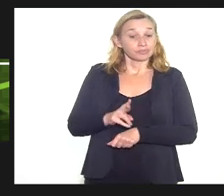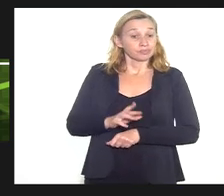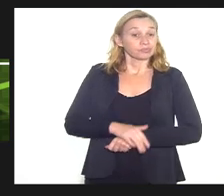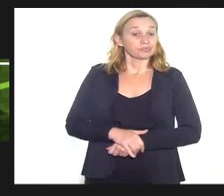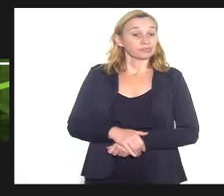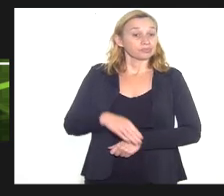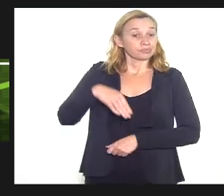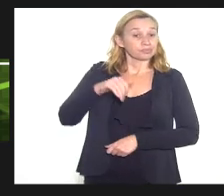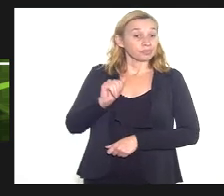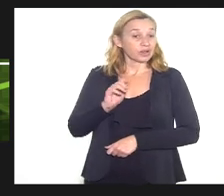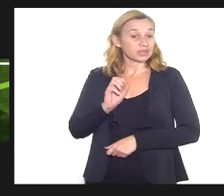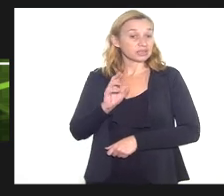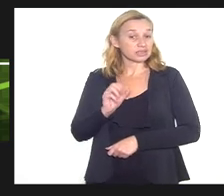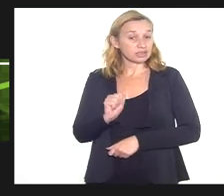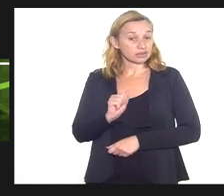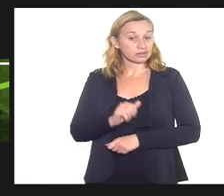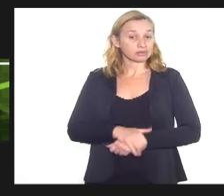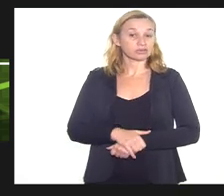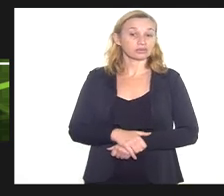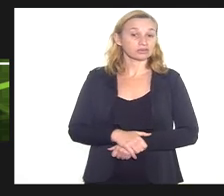Doutora Márcia,